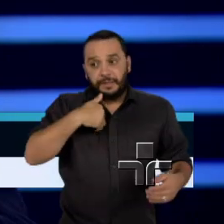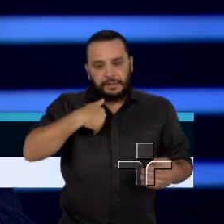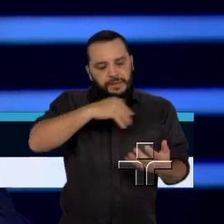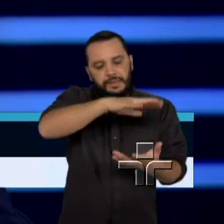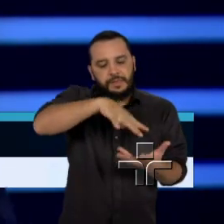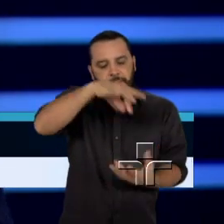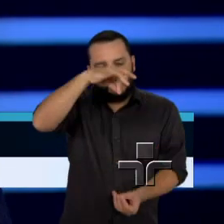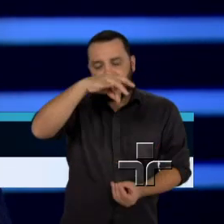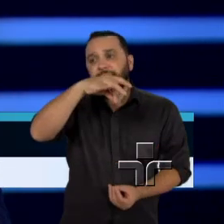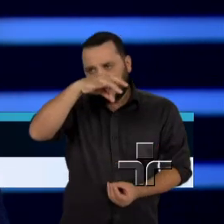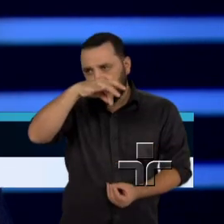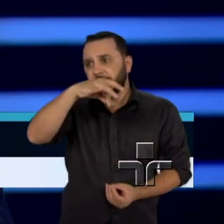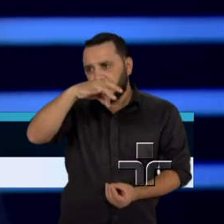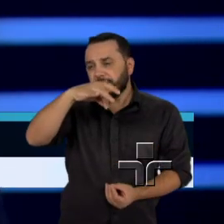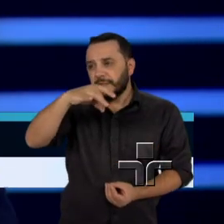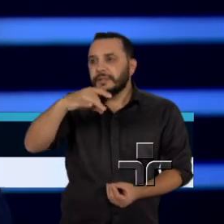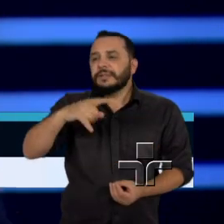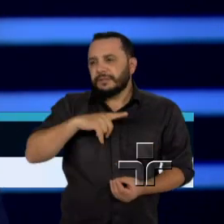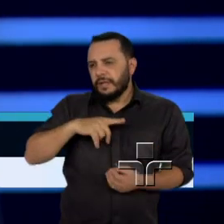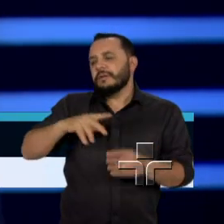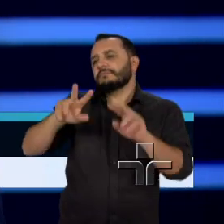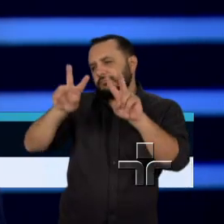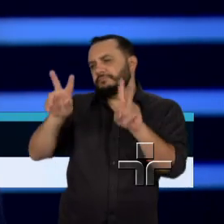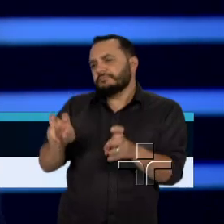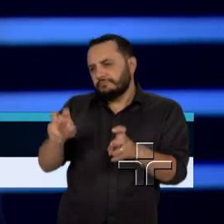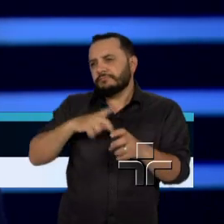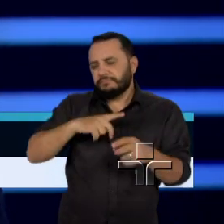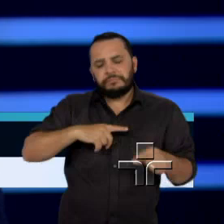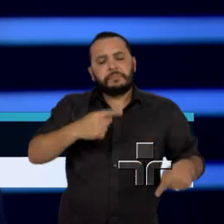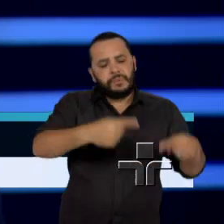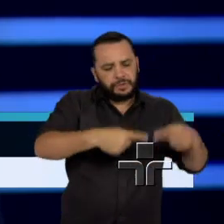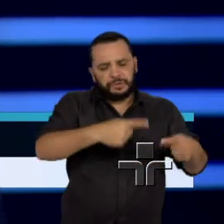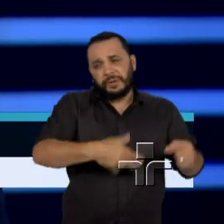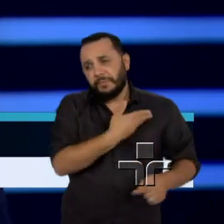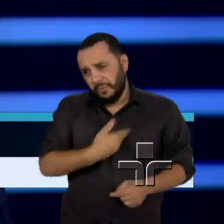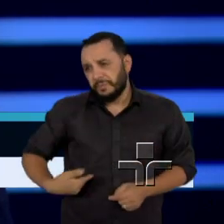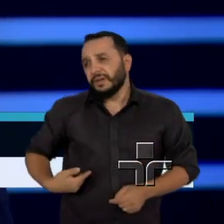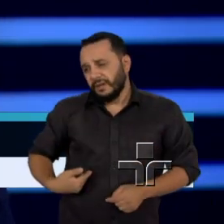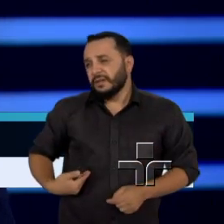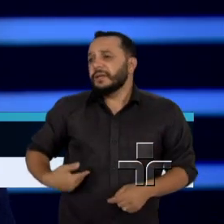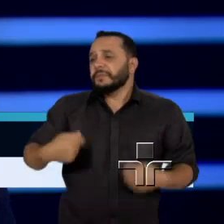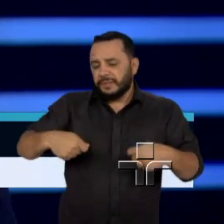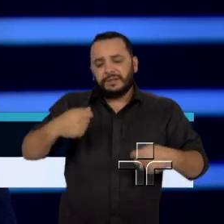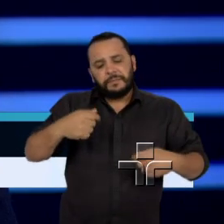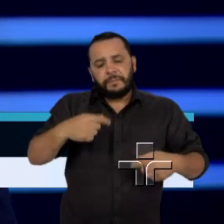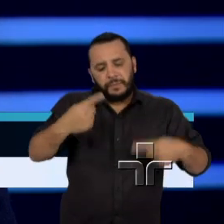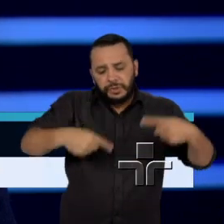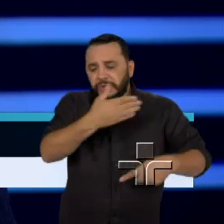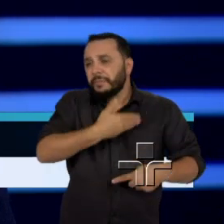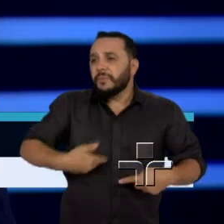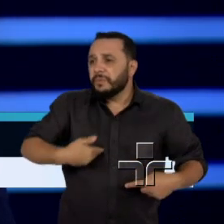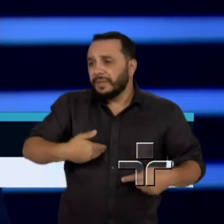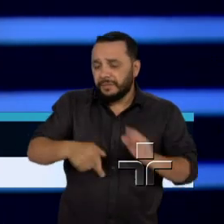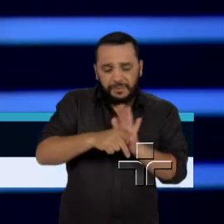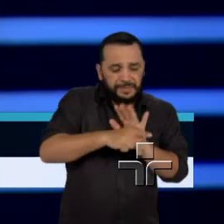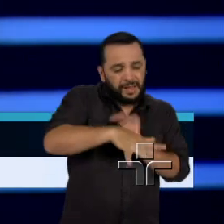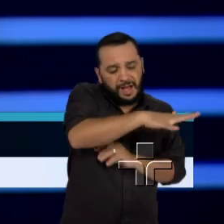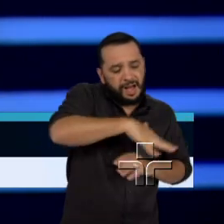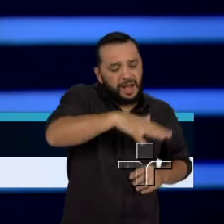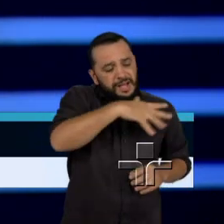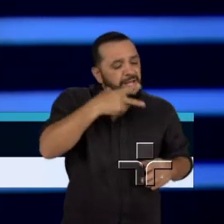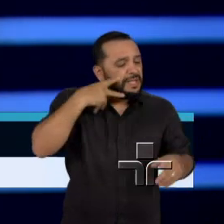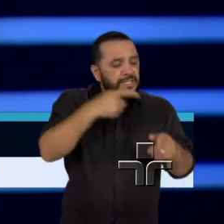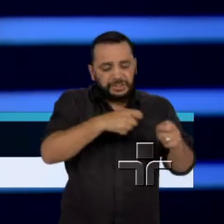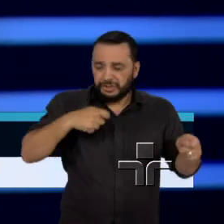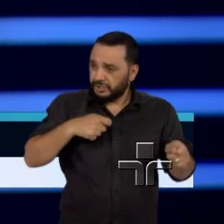é legítimo se recolocar um tema de uma política pública, e nesse caso é uma política pública de caráter no campo indígena, que é a